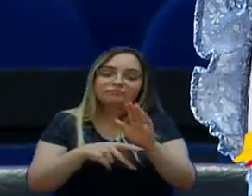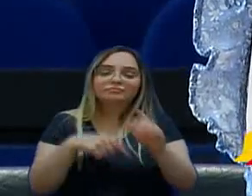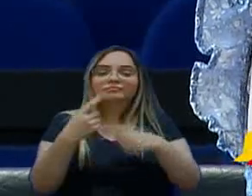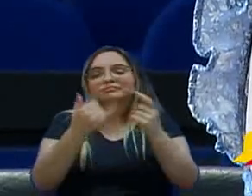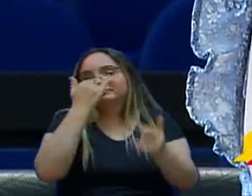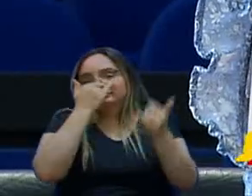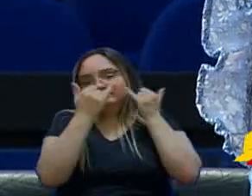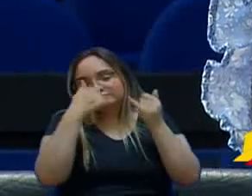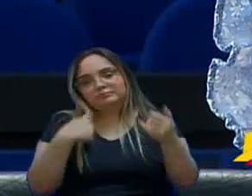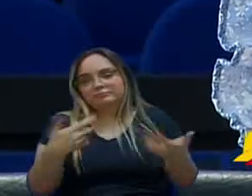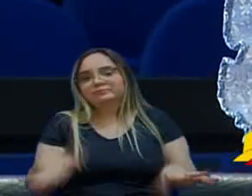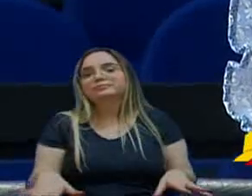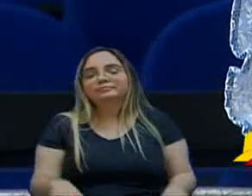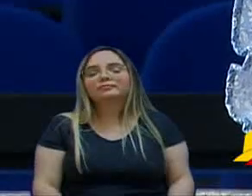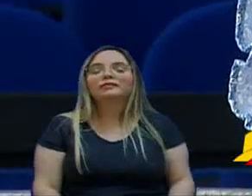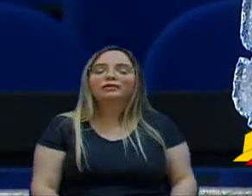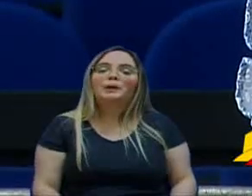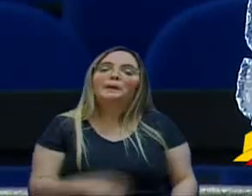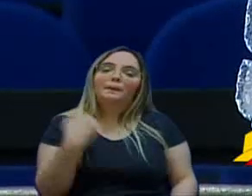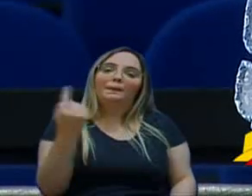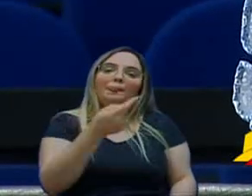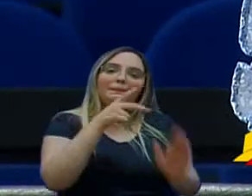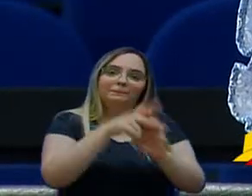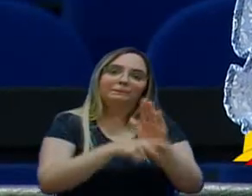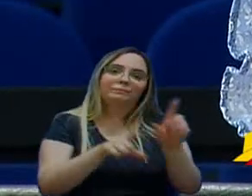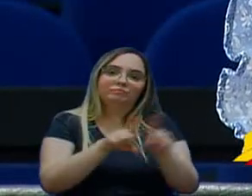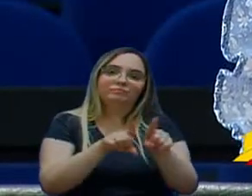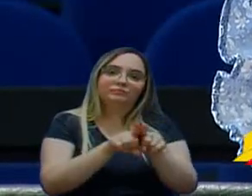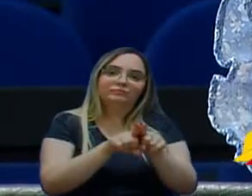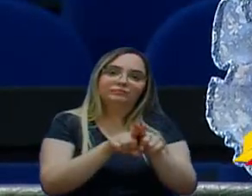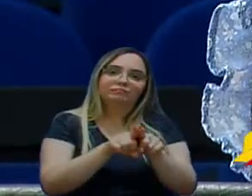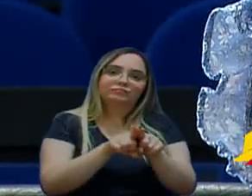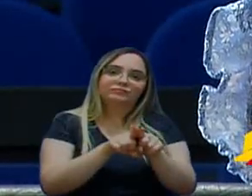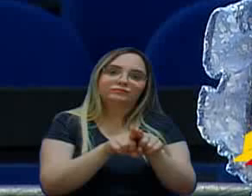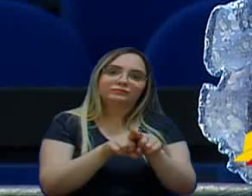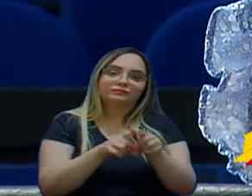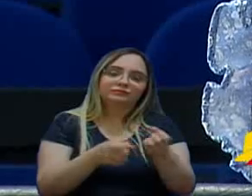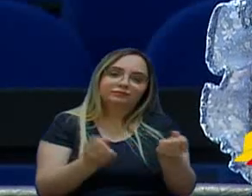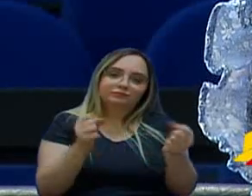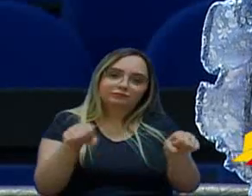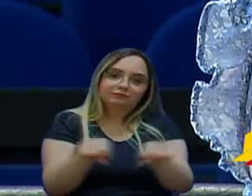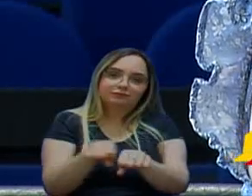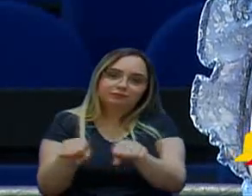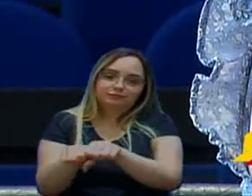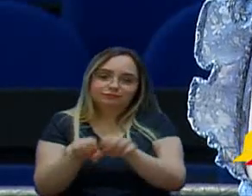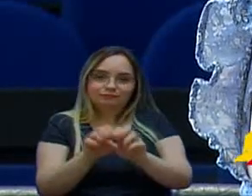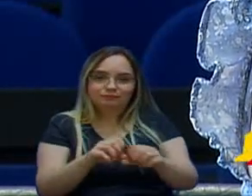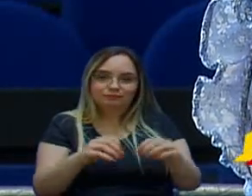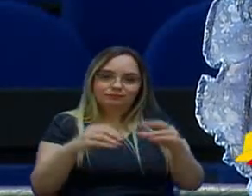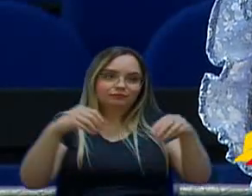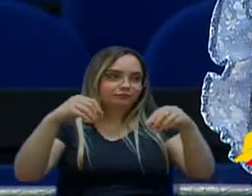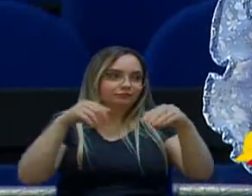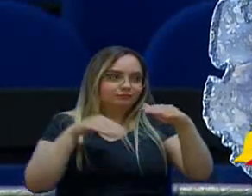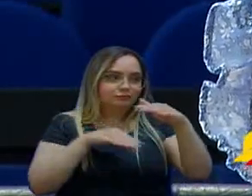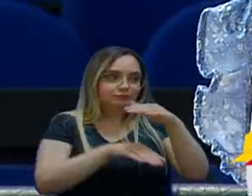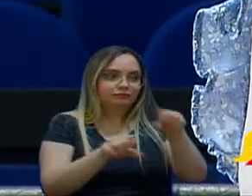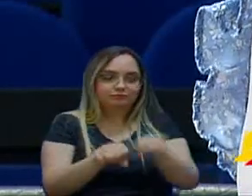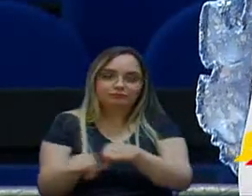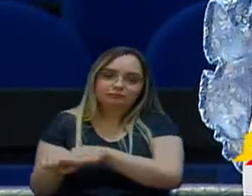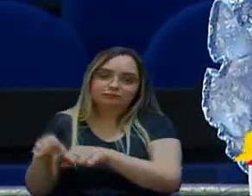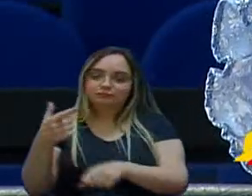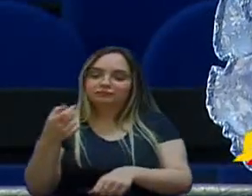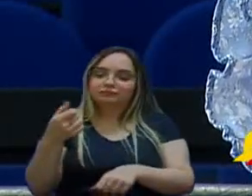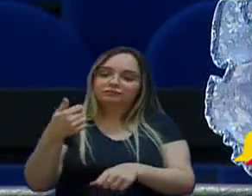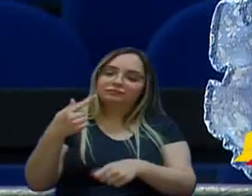E acrescentar que o nosso projeto aqui também de cabeamento subterrâneo vem desde 2017. Por tudo que a